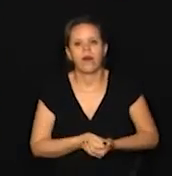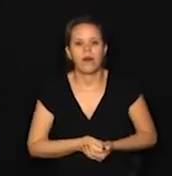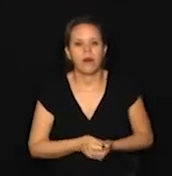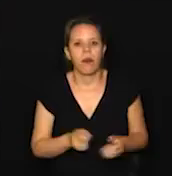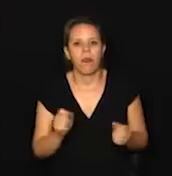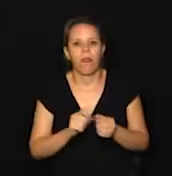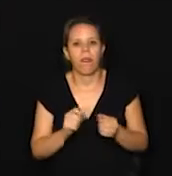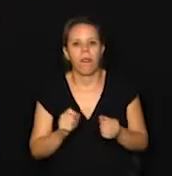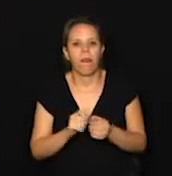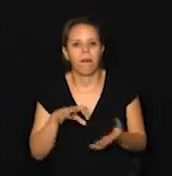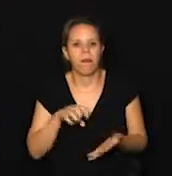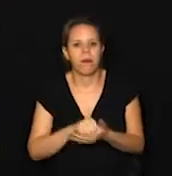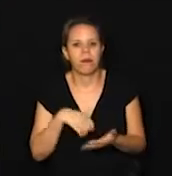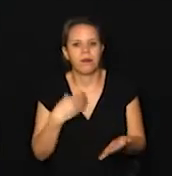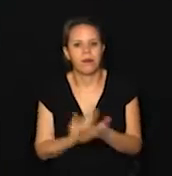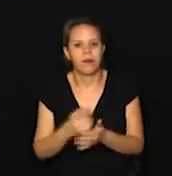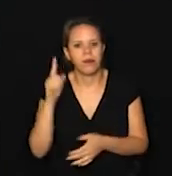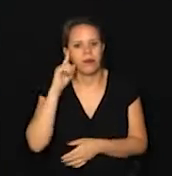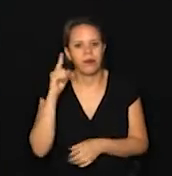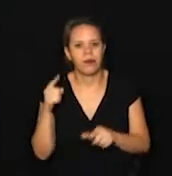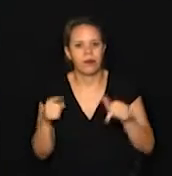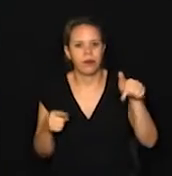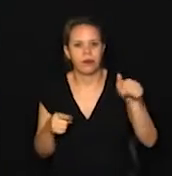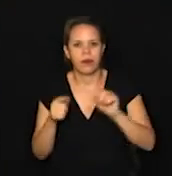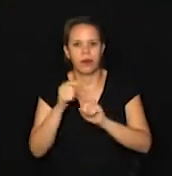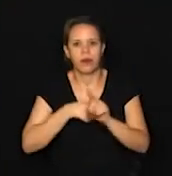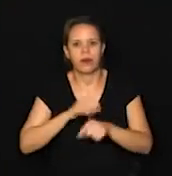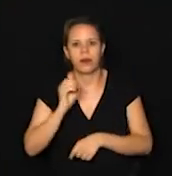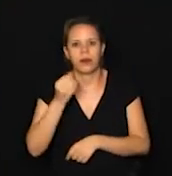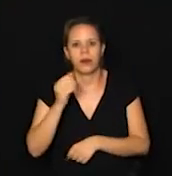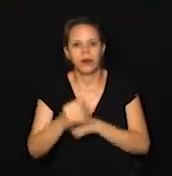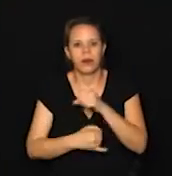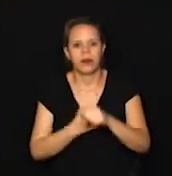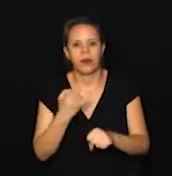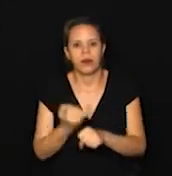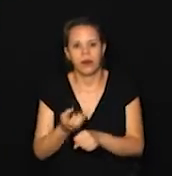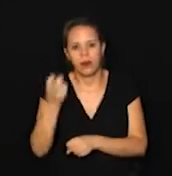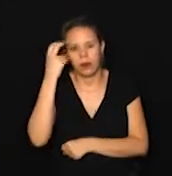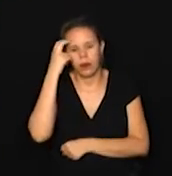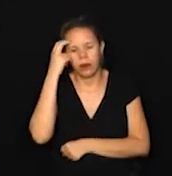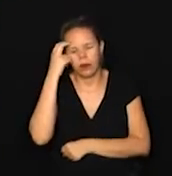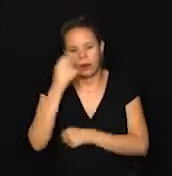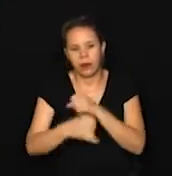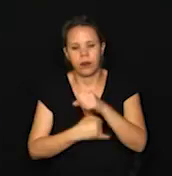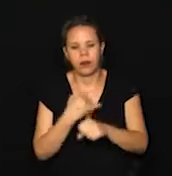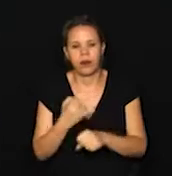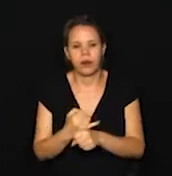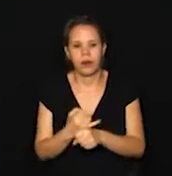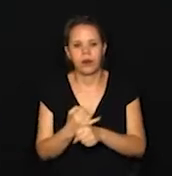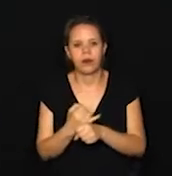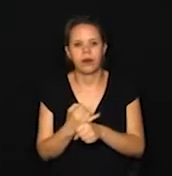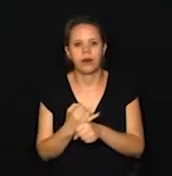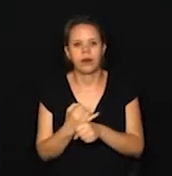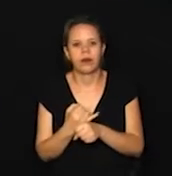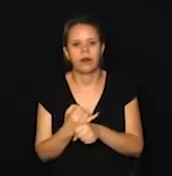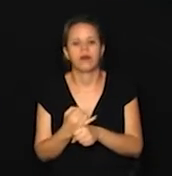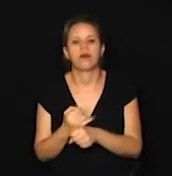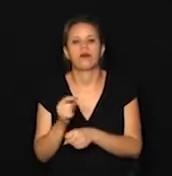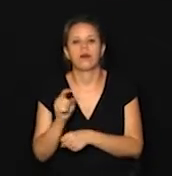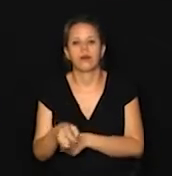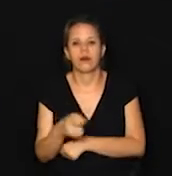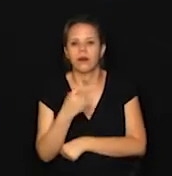fazer as inscrições até o dia 7 de outubro pelo Portal Cultura. O site é